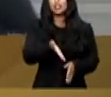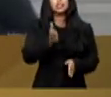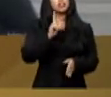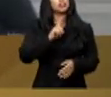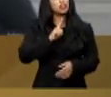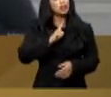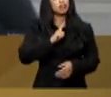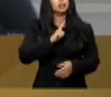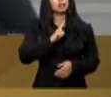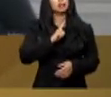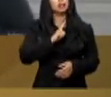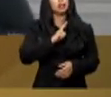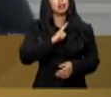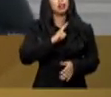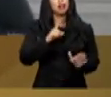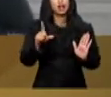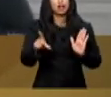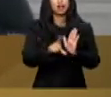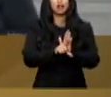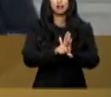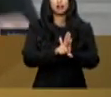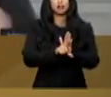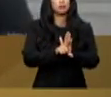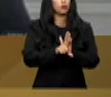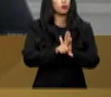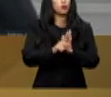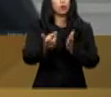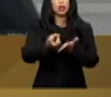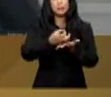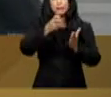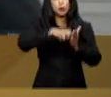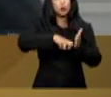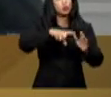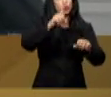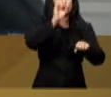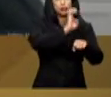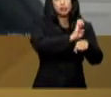já se aplicava a alíquota interna do Estado. O que se fez foi